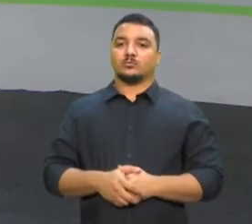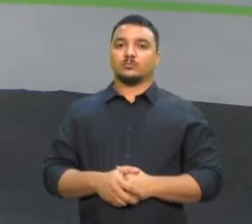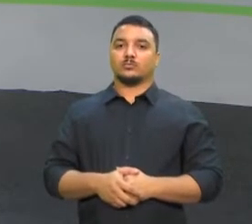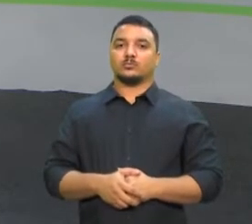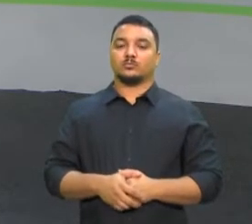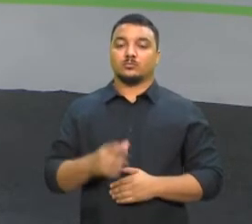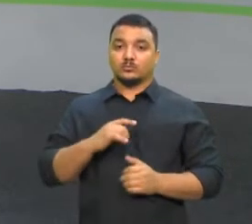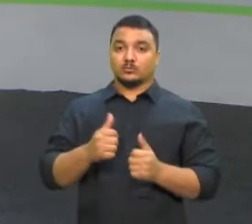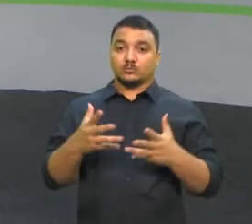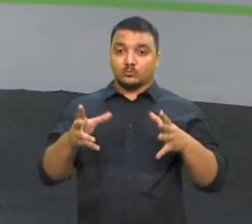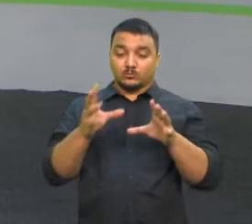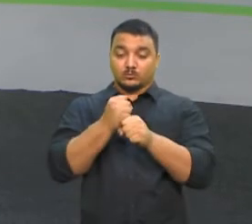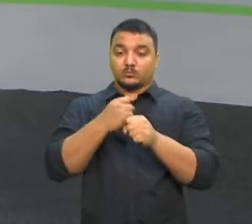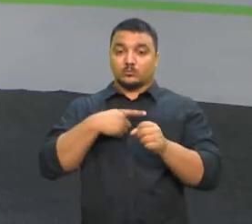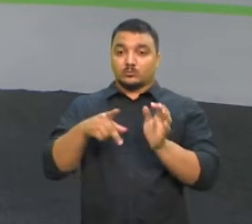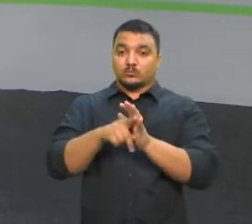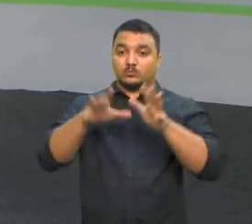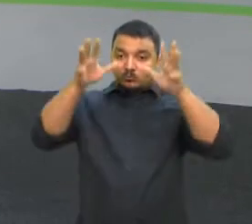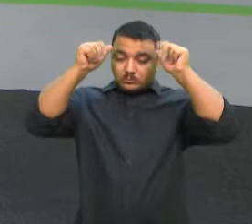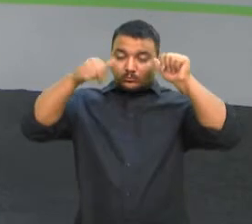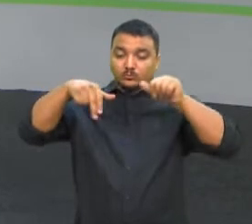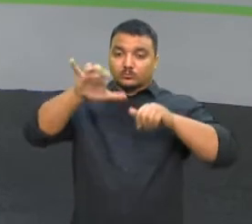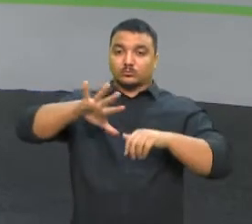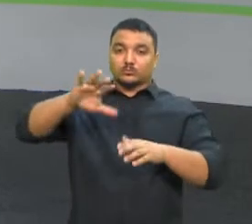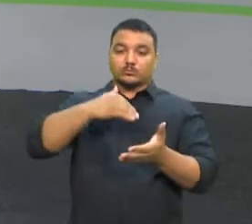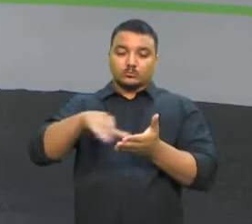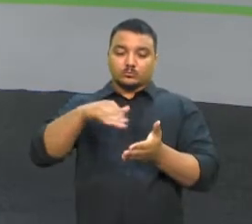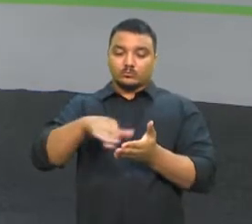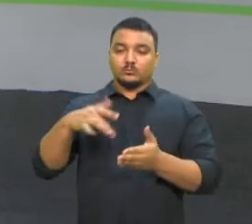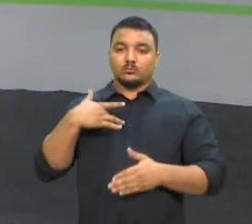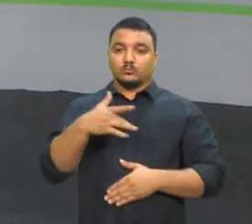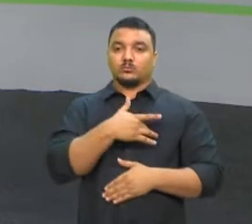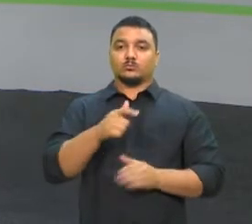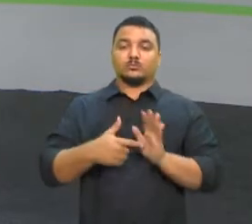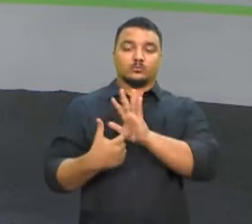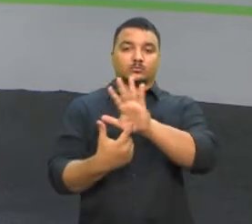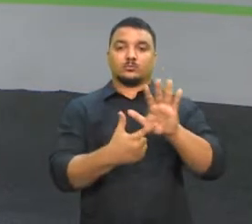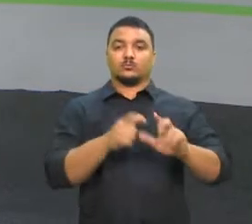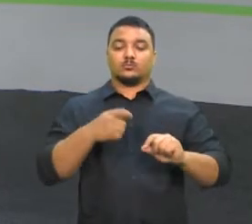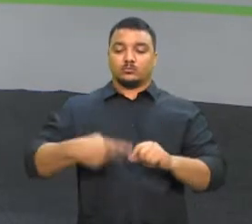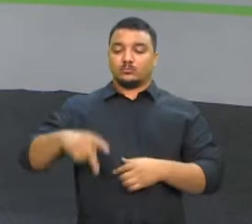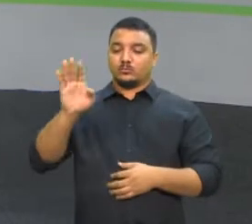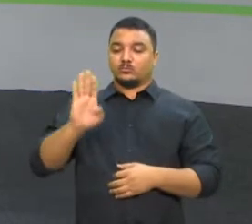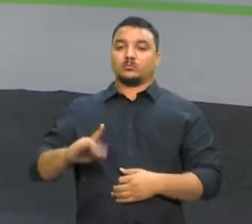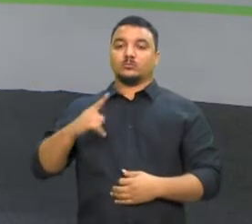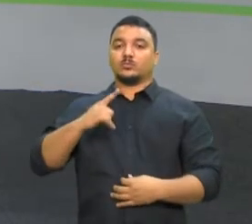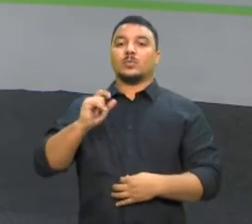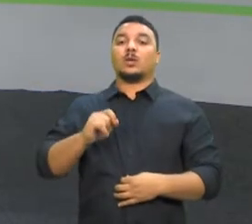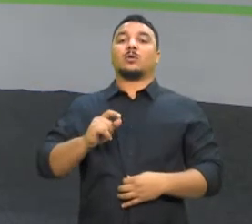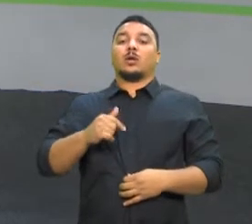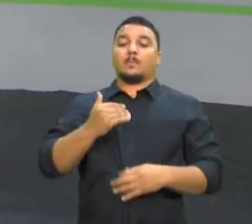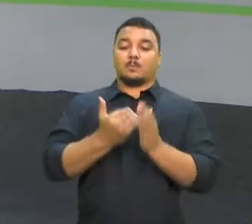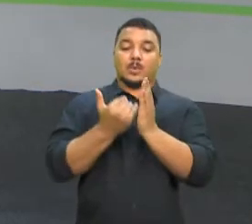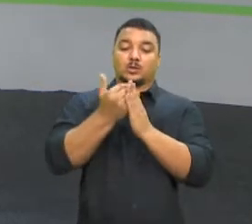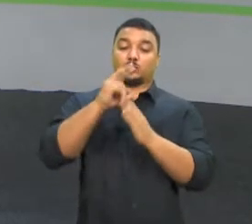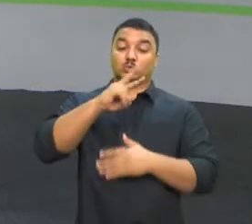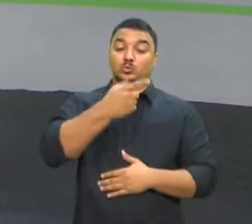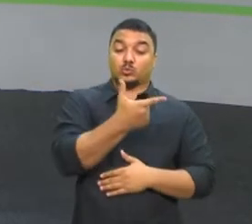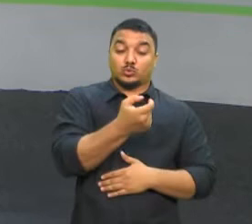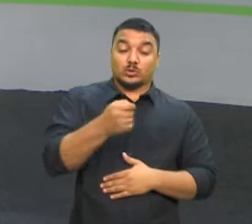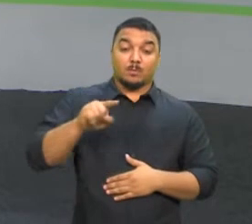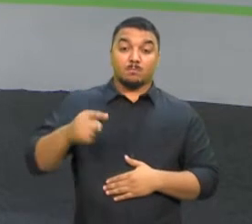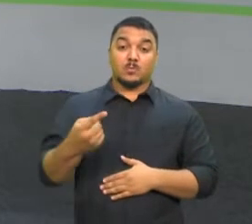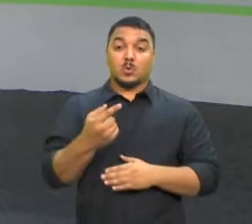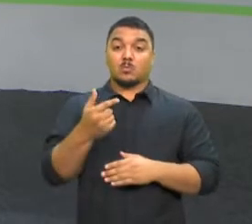Dados do Conselho Nacional de Secretários de Saúde mostram que o Brasil teve mais de 200 mil mortes a